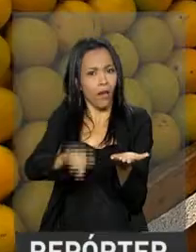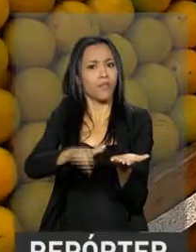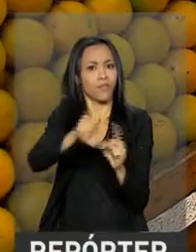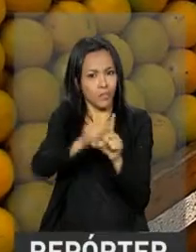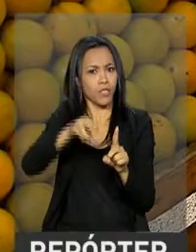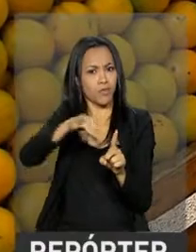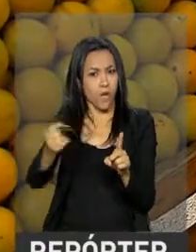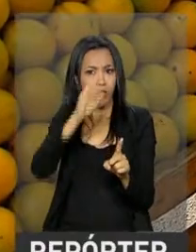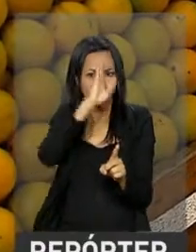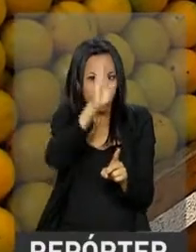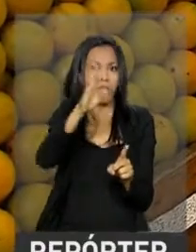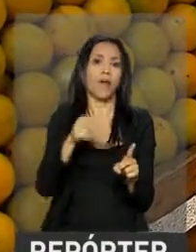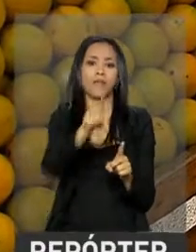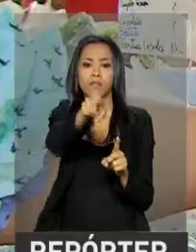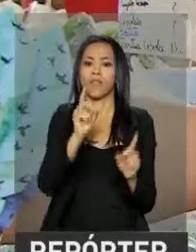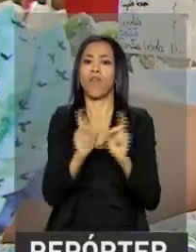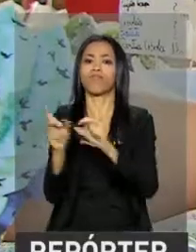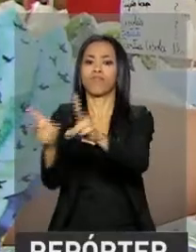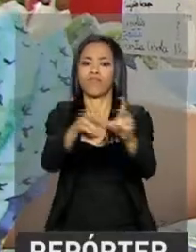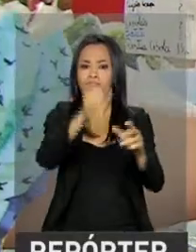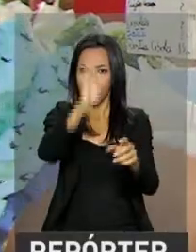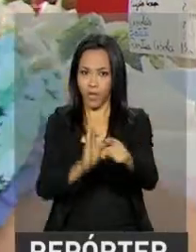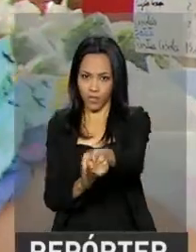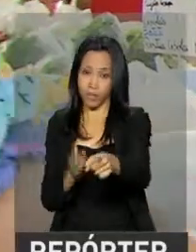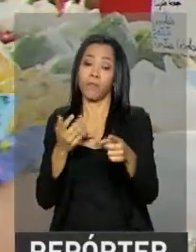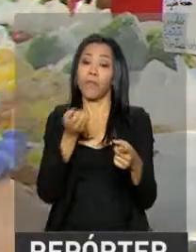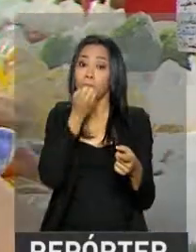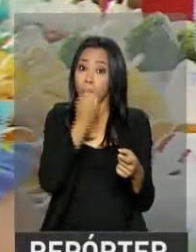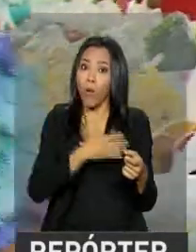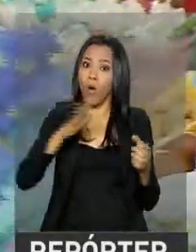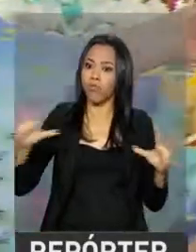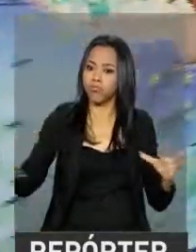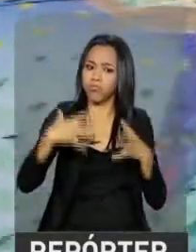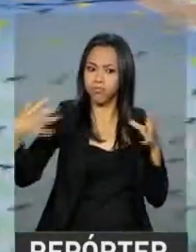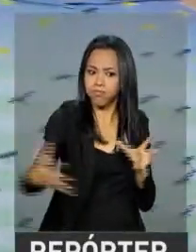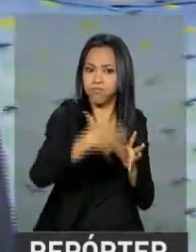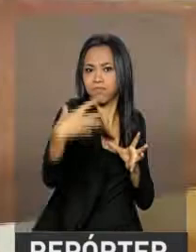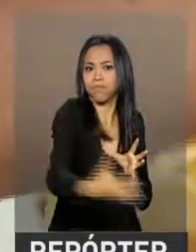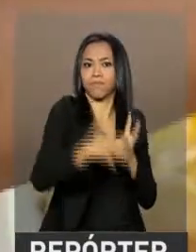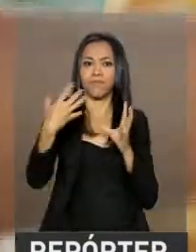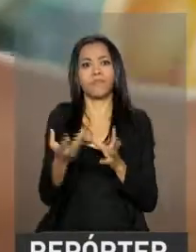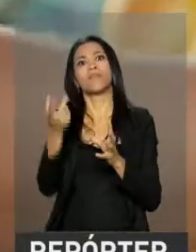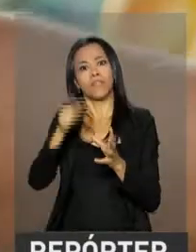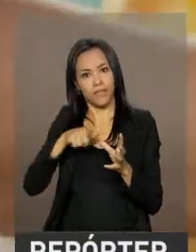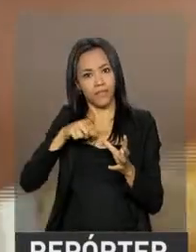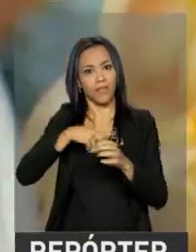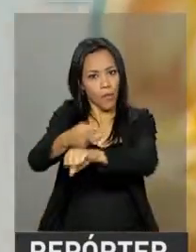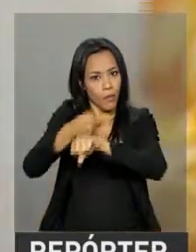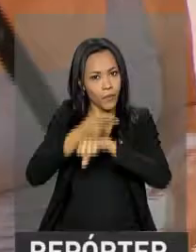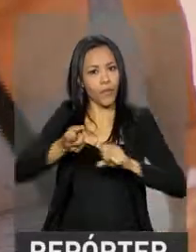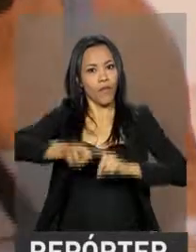de maio nos principais mercados atacadistas do brasil à boa safra tem facilitado um aumento da oferta nos últimos meses